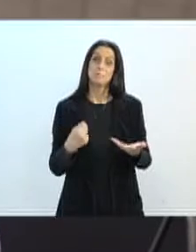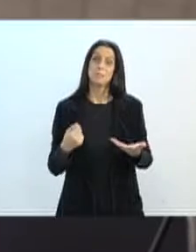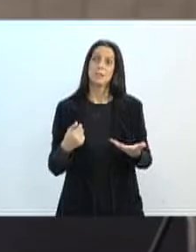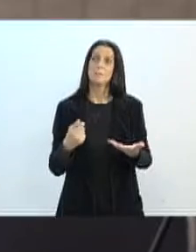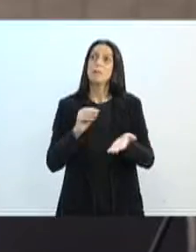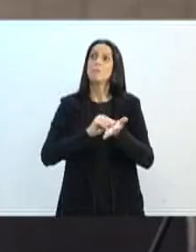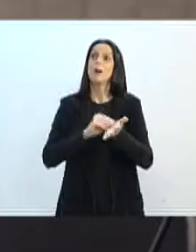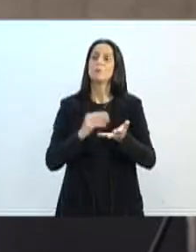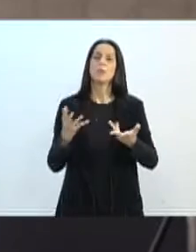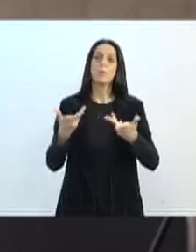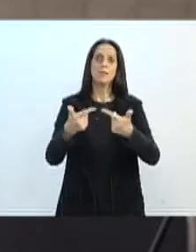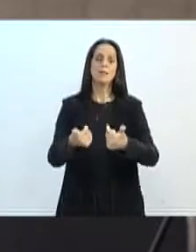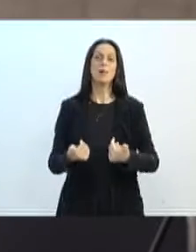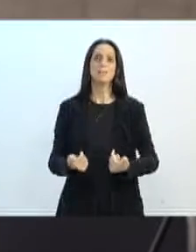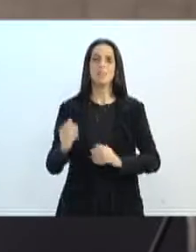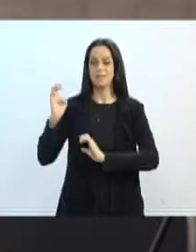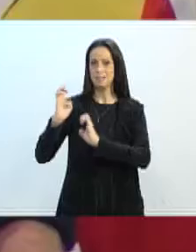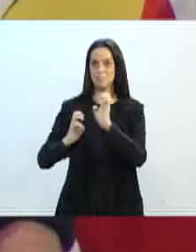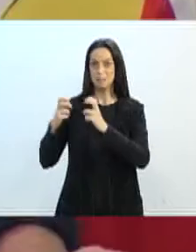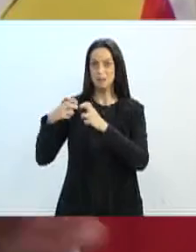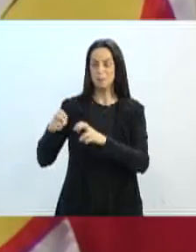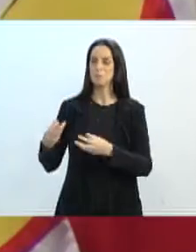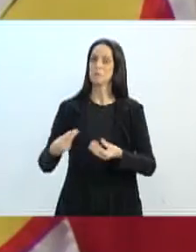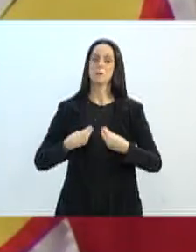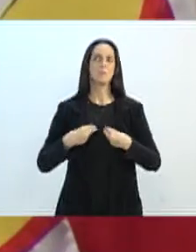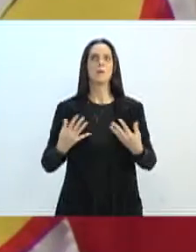empresa não está nos dando a qualidade.